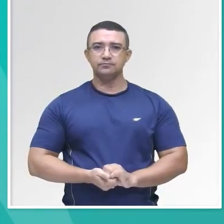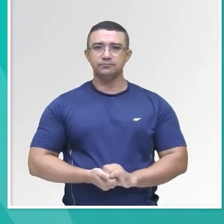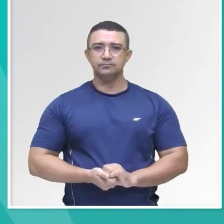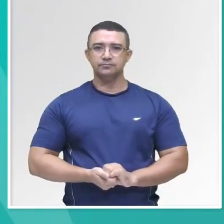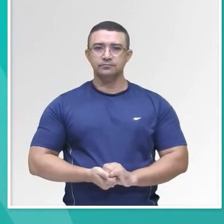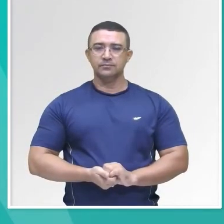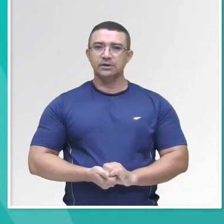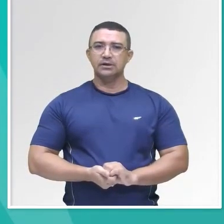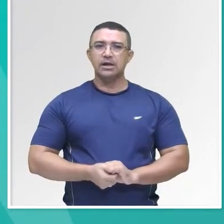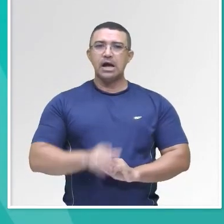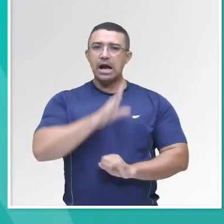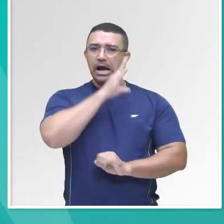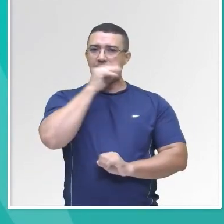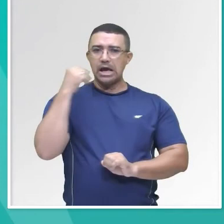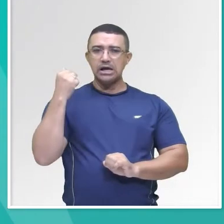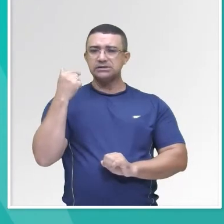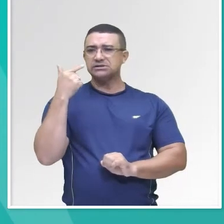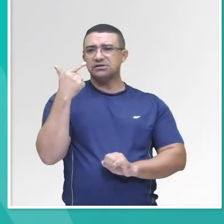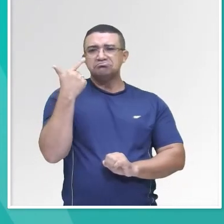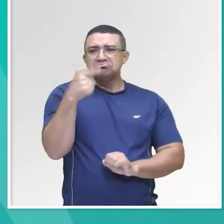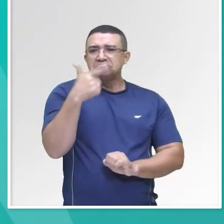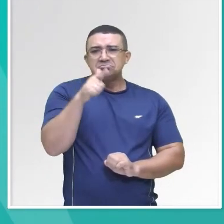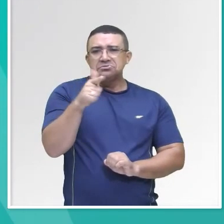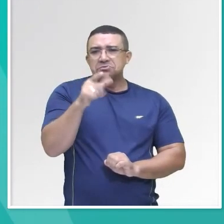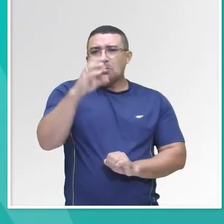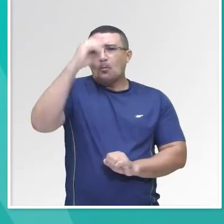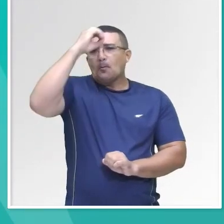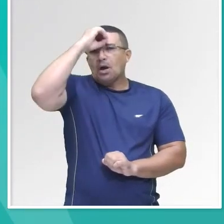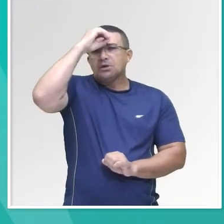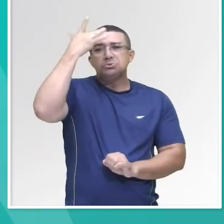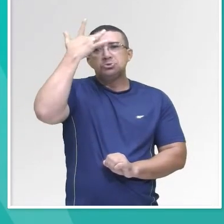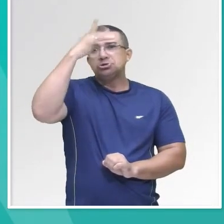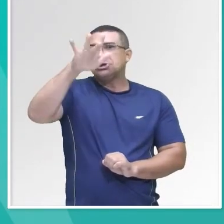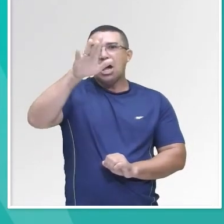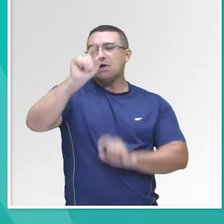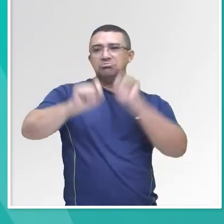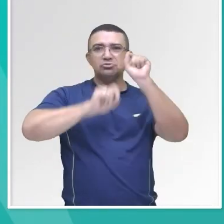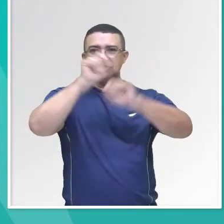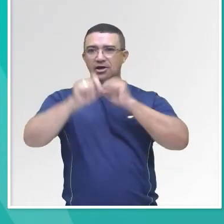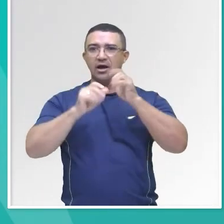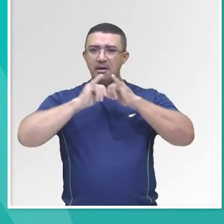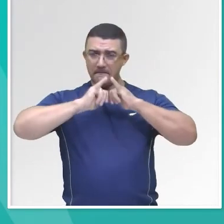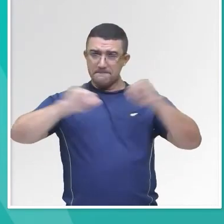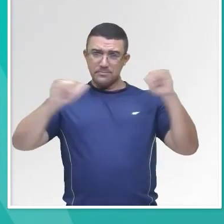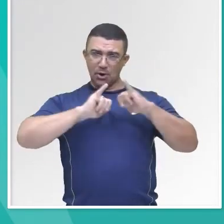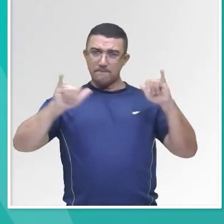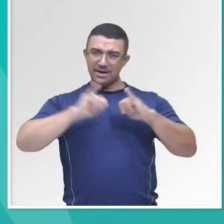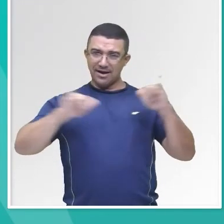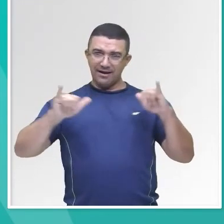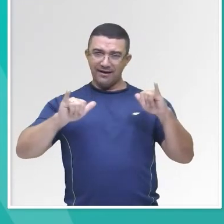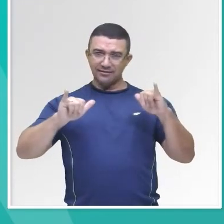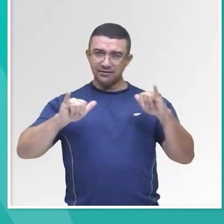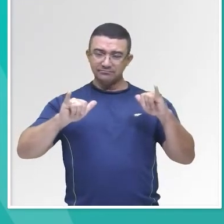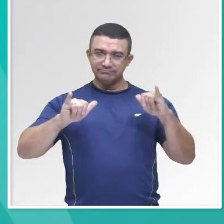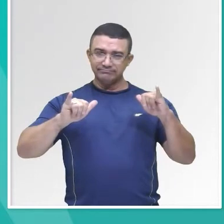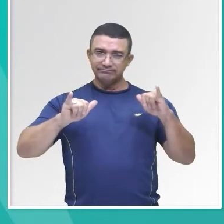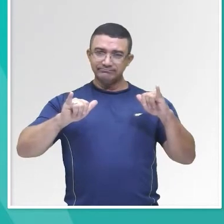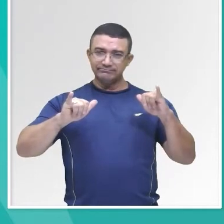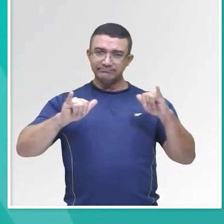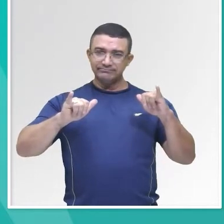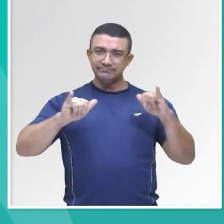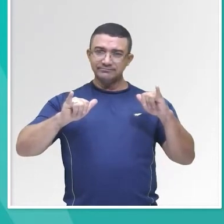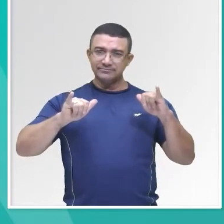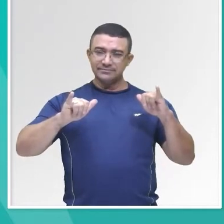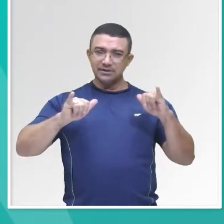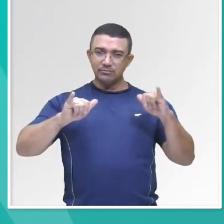a criança não tem discernimento para saber o que é uma propaganda. Ele fala sobre isso, né? Ele argumenta. Para